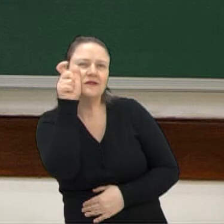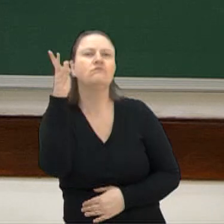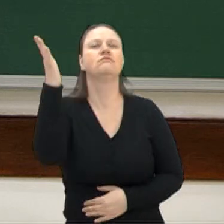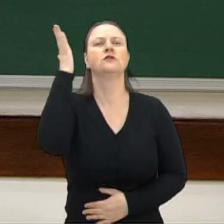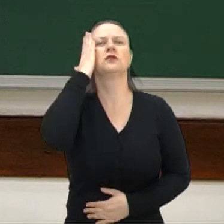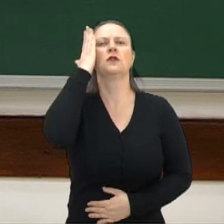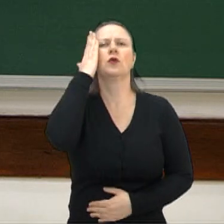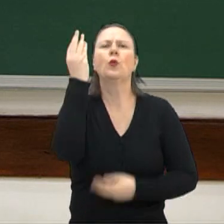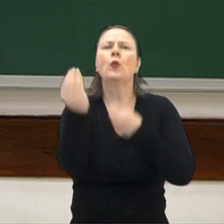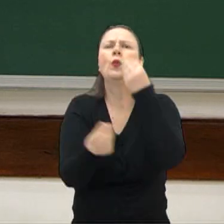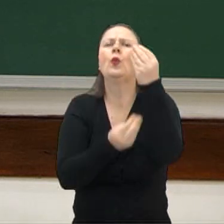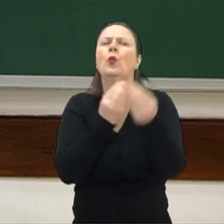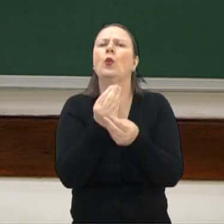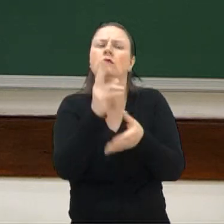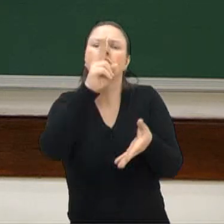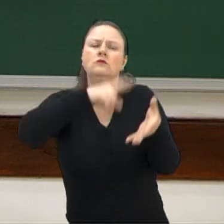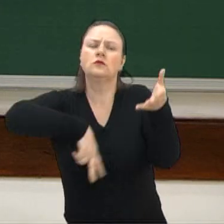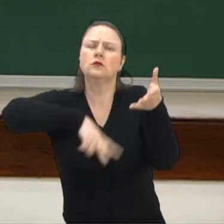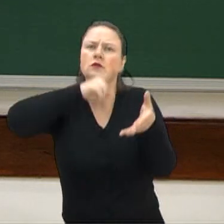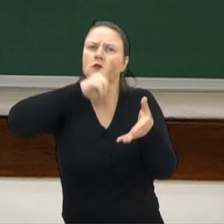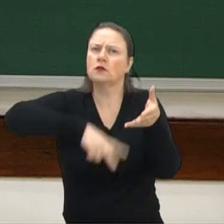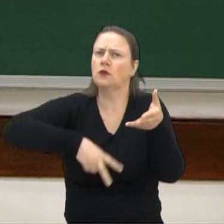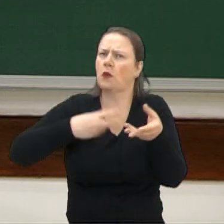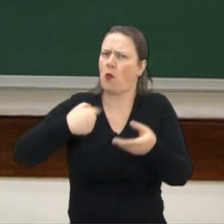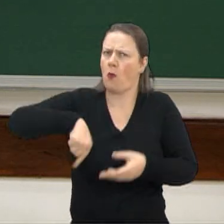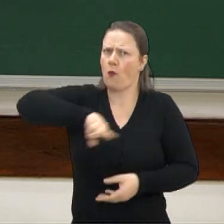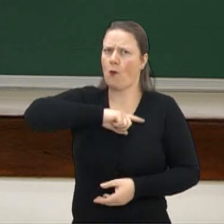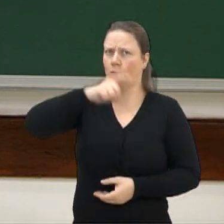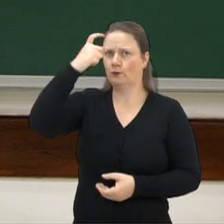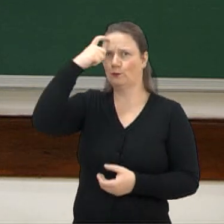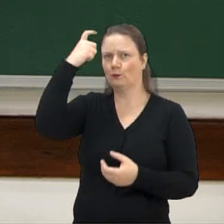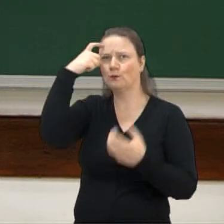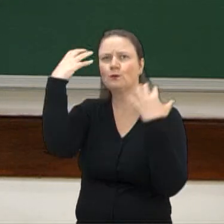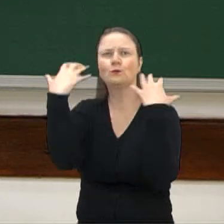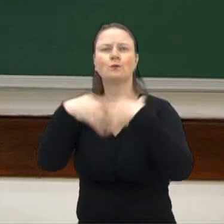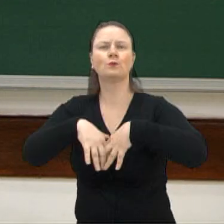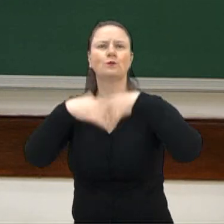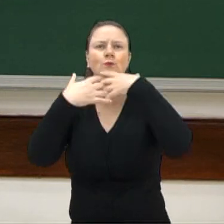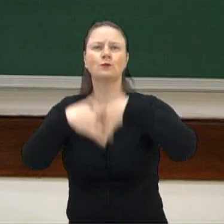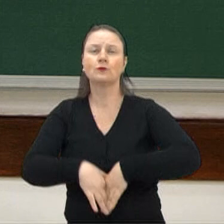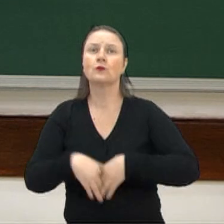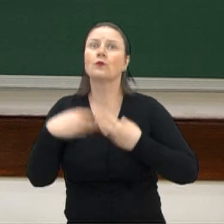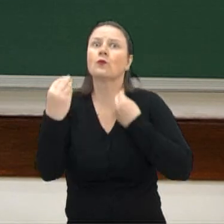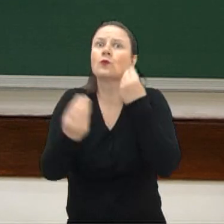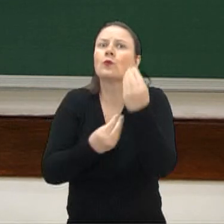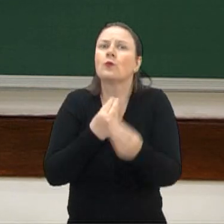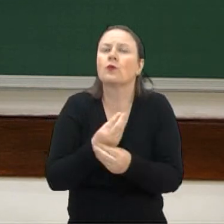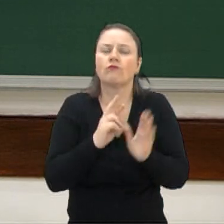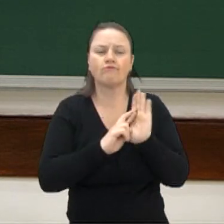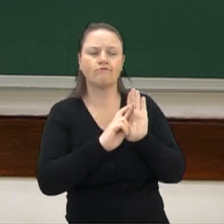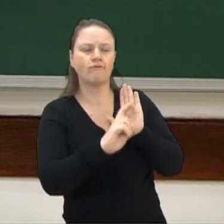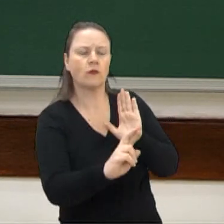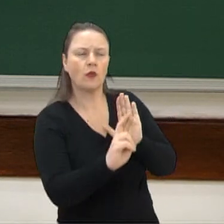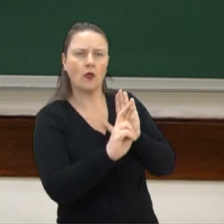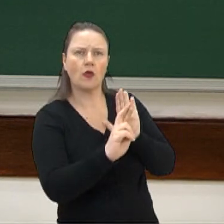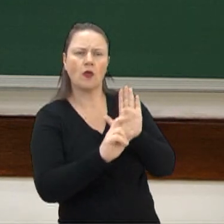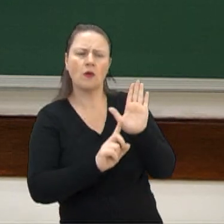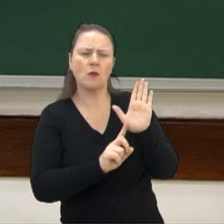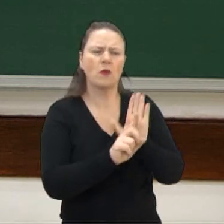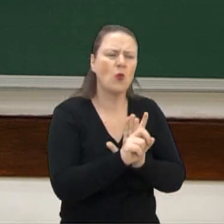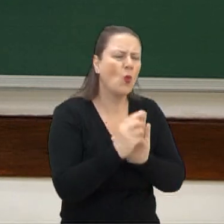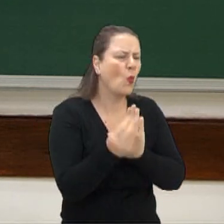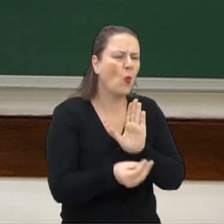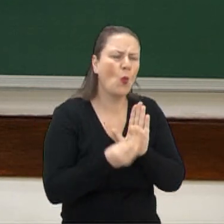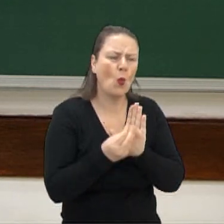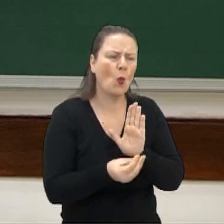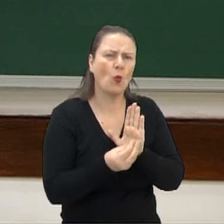saber como está essa leitura e até mesmo para nós pensarmos em qual será ali, que resposta que eu daria para aquela pergunta, como